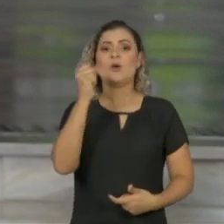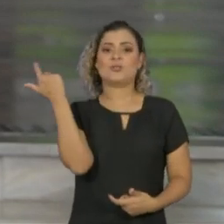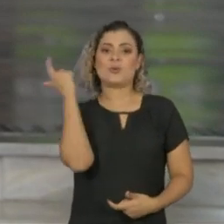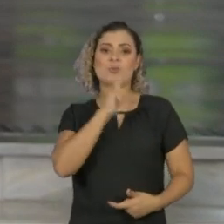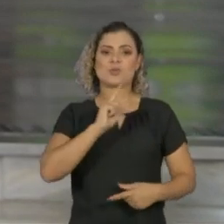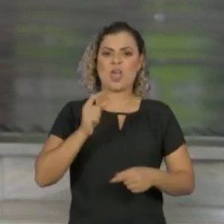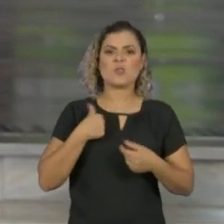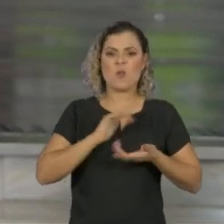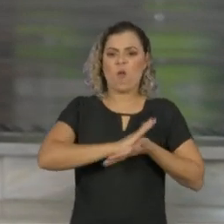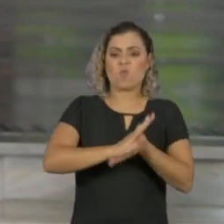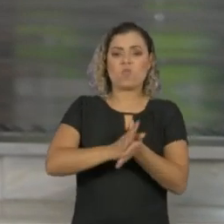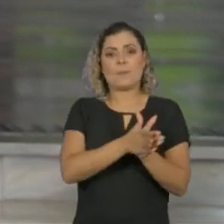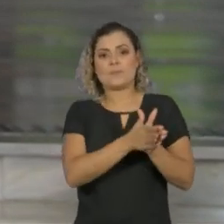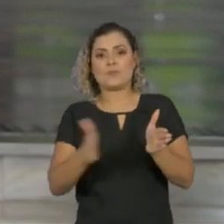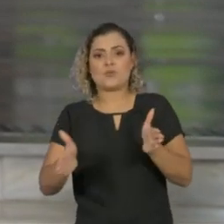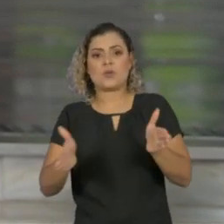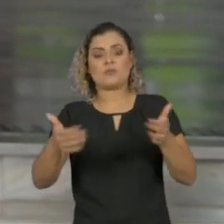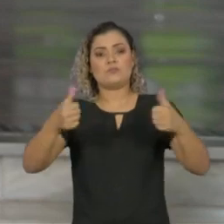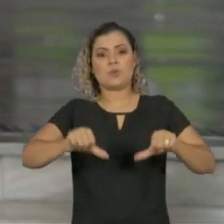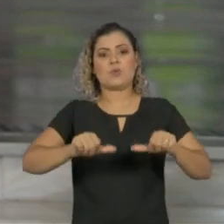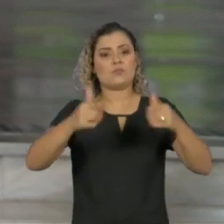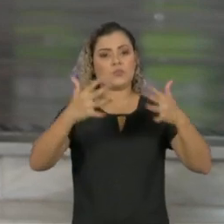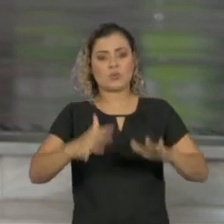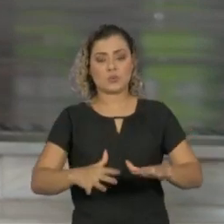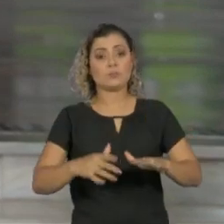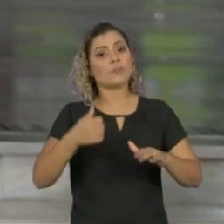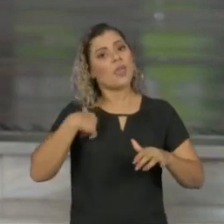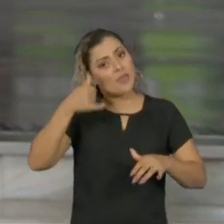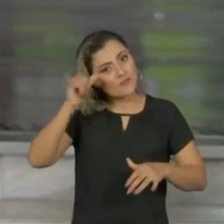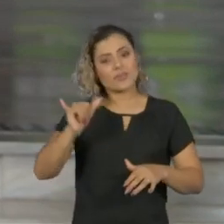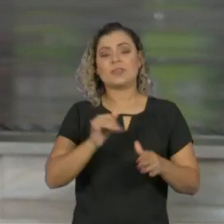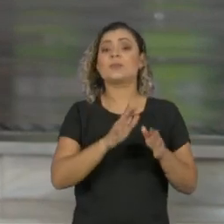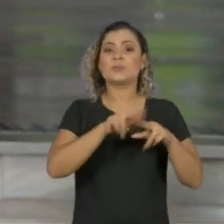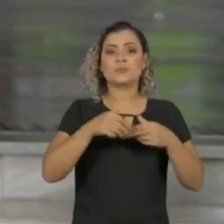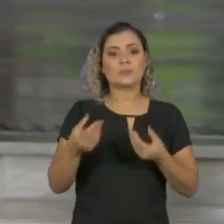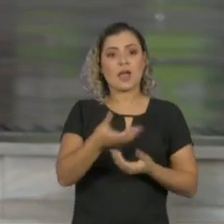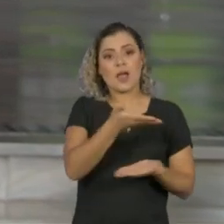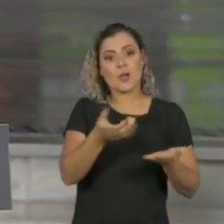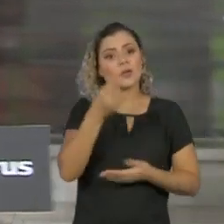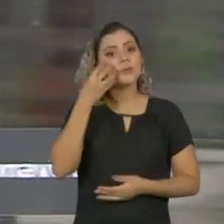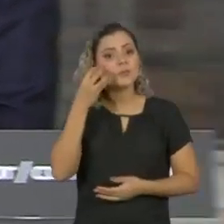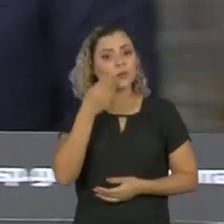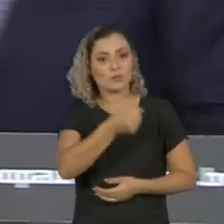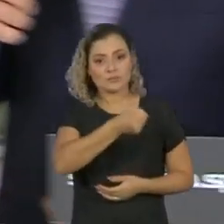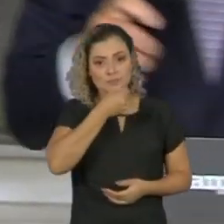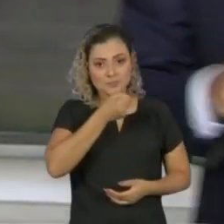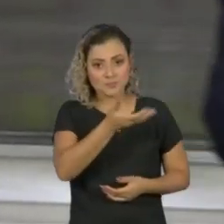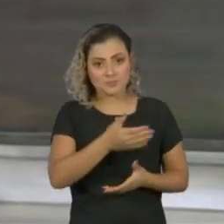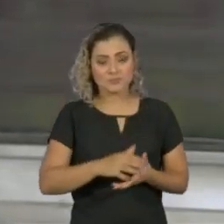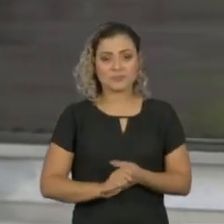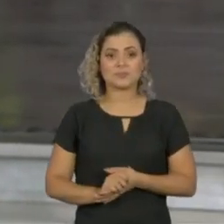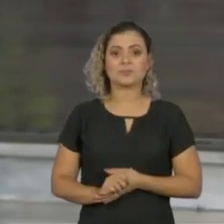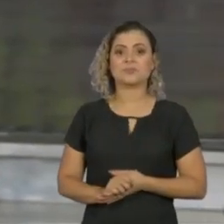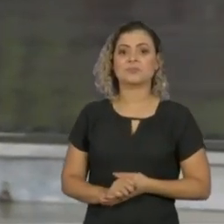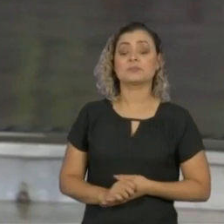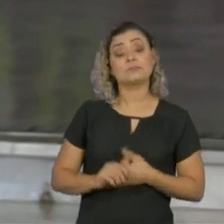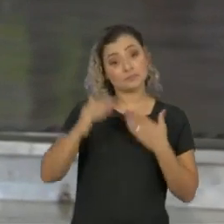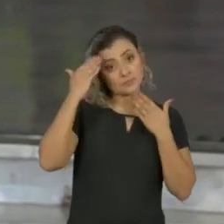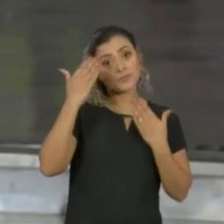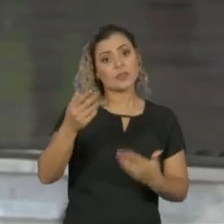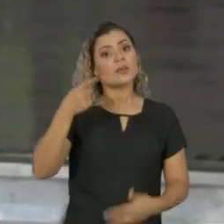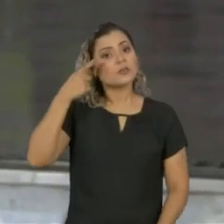para superar esta crise. E agora eu passo a palavra ao prefeito da capital de São Paulo, Bruno Covas. Bruno.